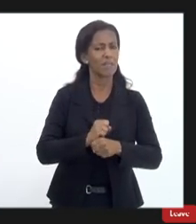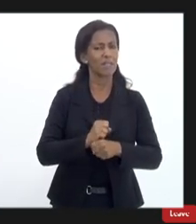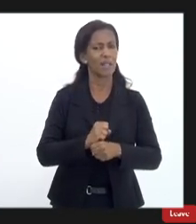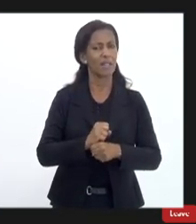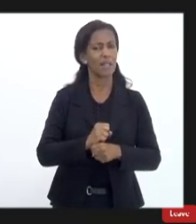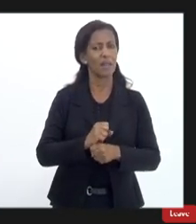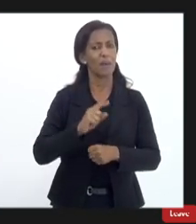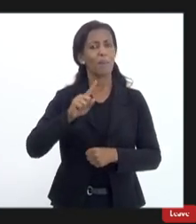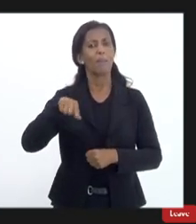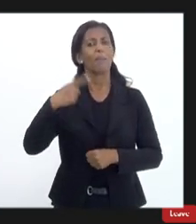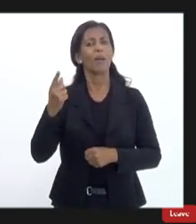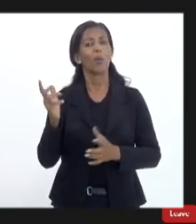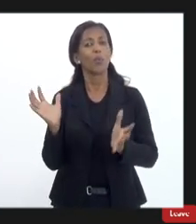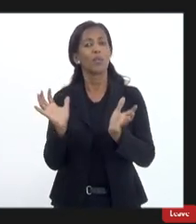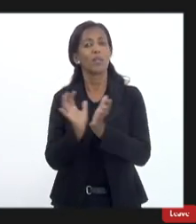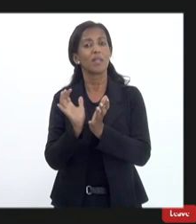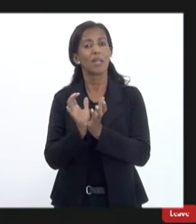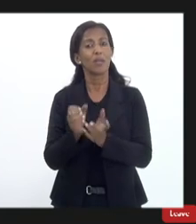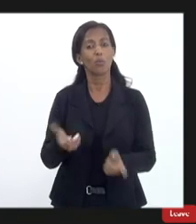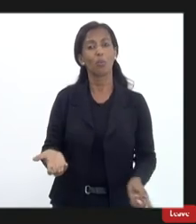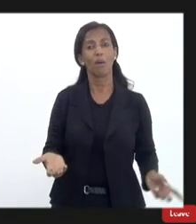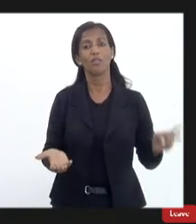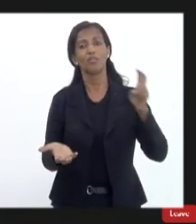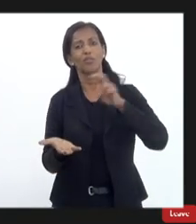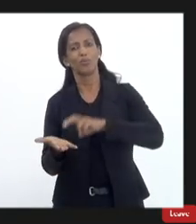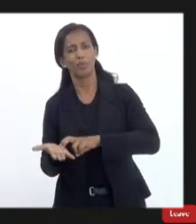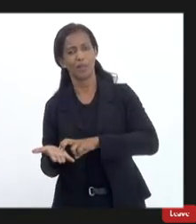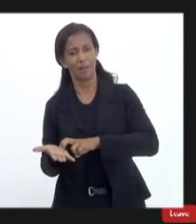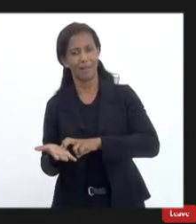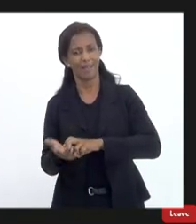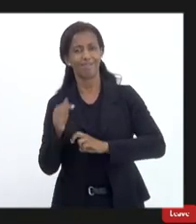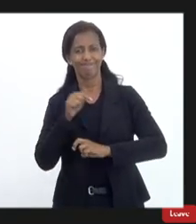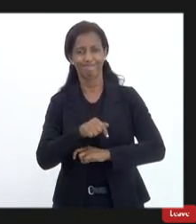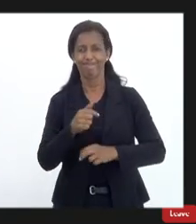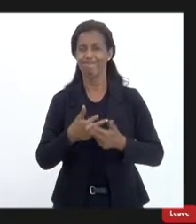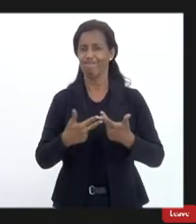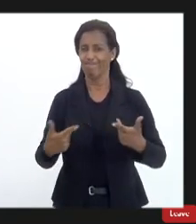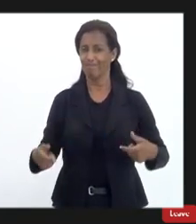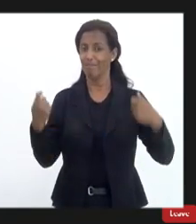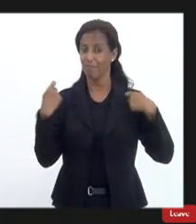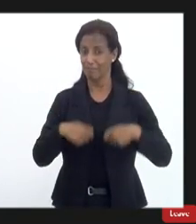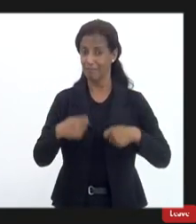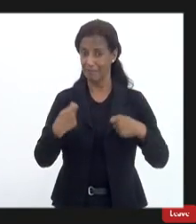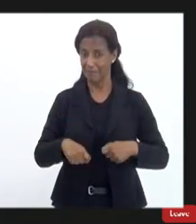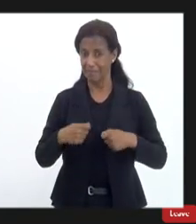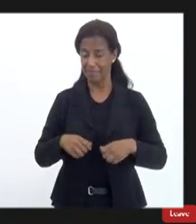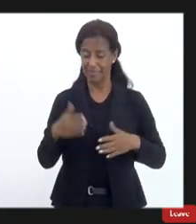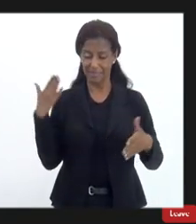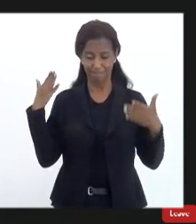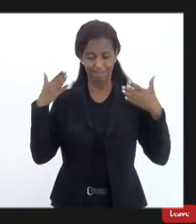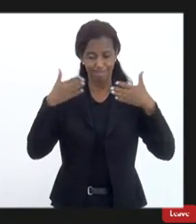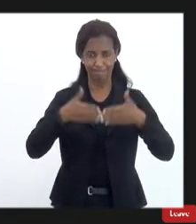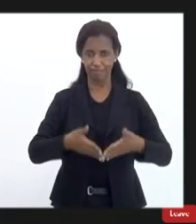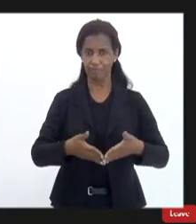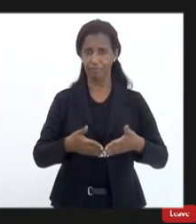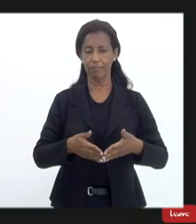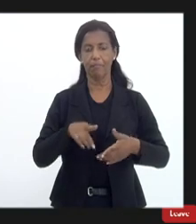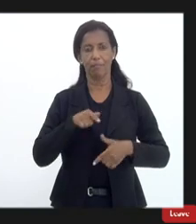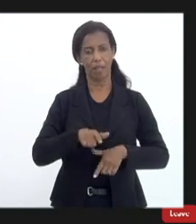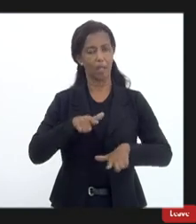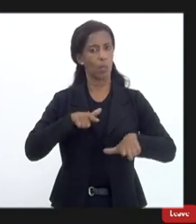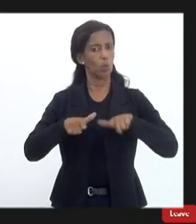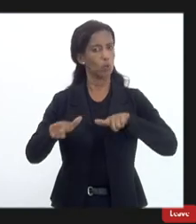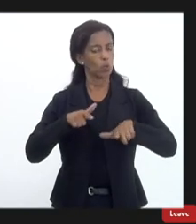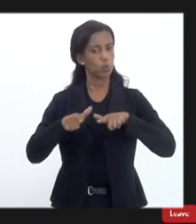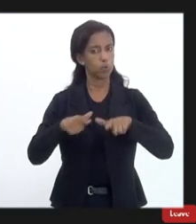chegada do turno da manhã. Então, são elementos que precisam ser considerados de forma específica. Essa é uma luta do